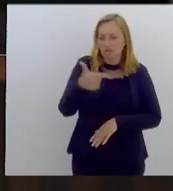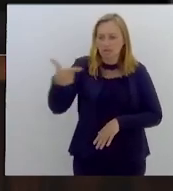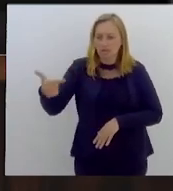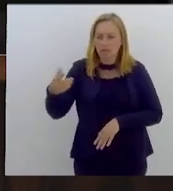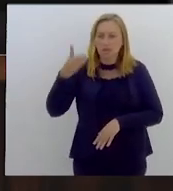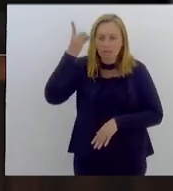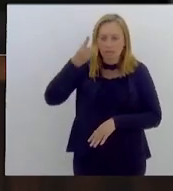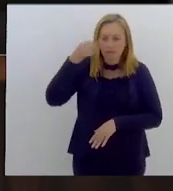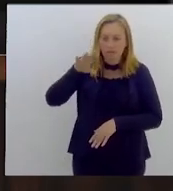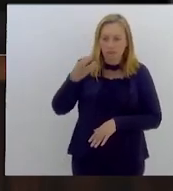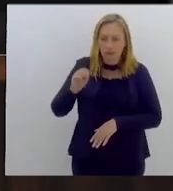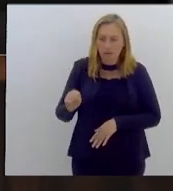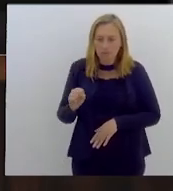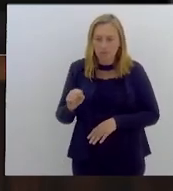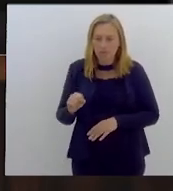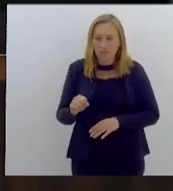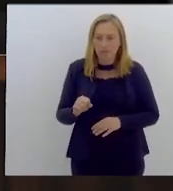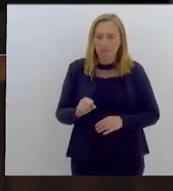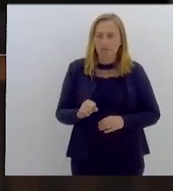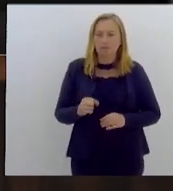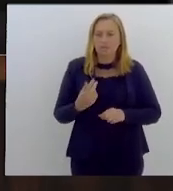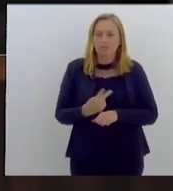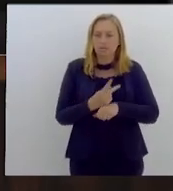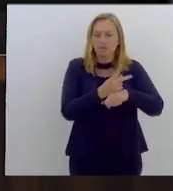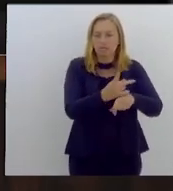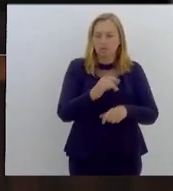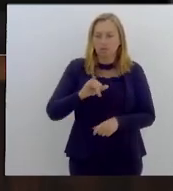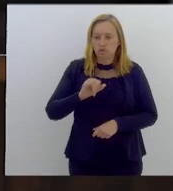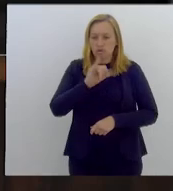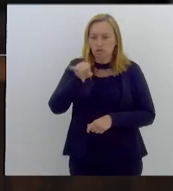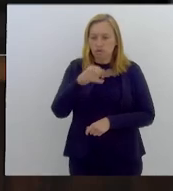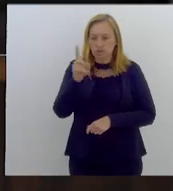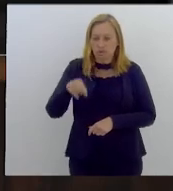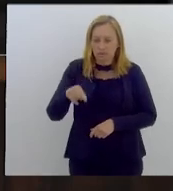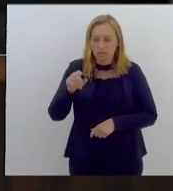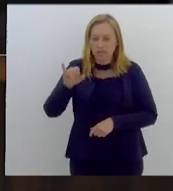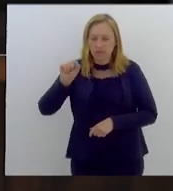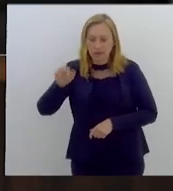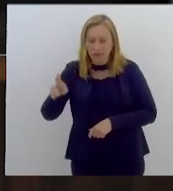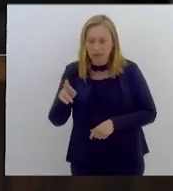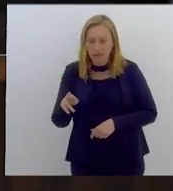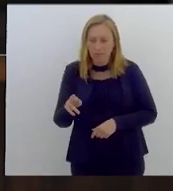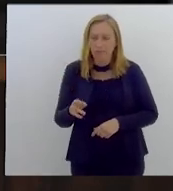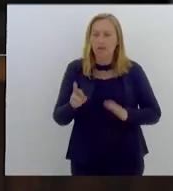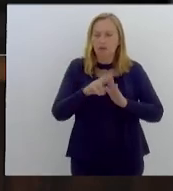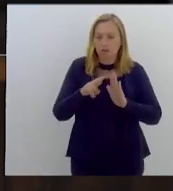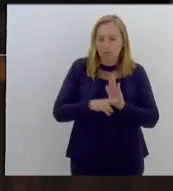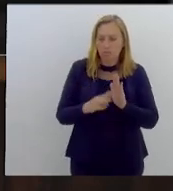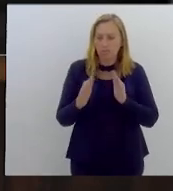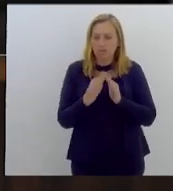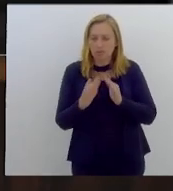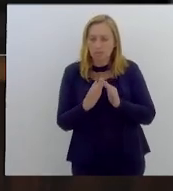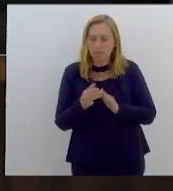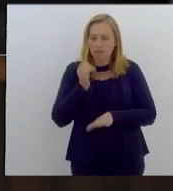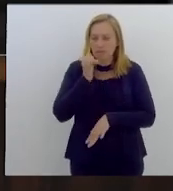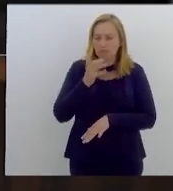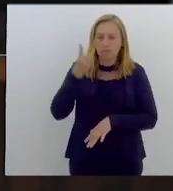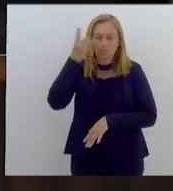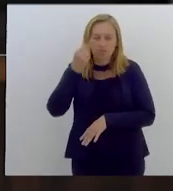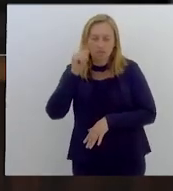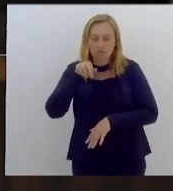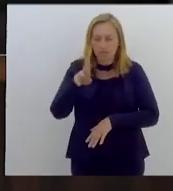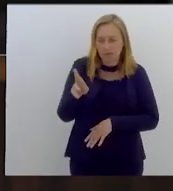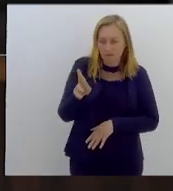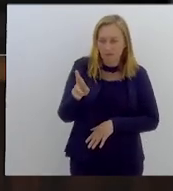Marcos Abraão, concede medalha José de Alencar ao empresário Sérgio Castro Júnior, parecer da comissão de normas internas, favorável, relator, deputado Rosenberg